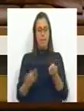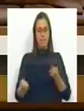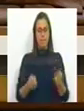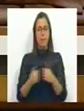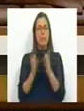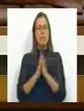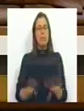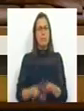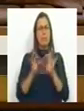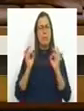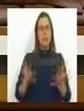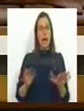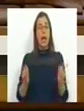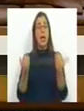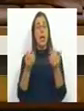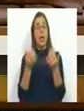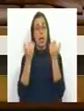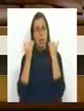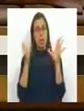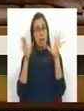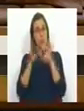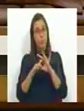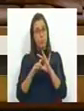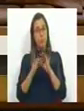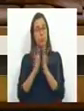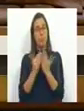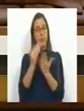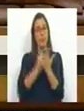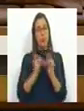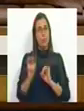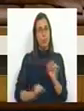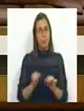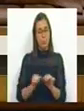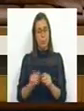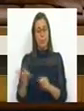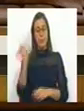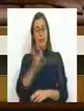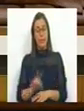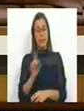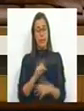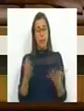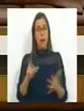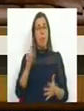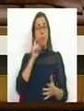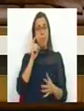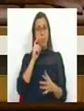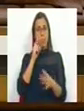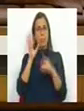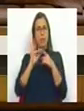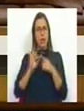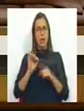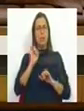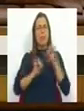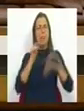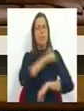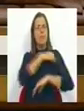gestão uniforme e informatizada da informação cadastral. Sexto, assegurar que a descrição